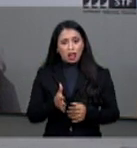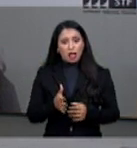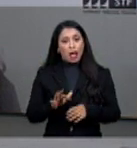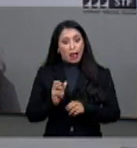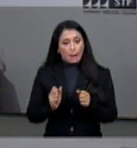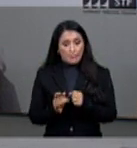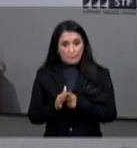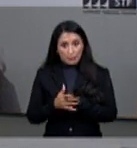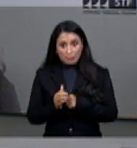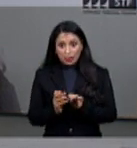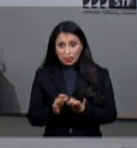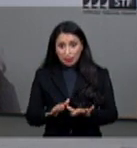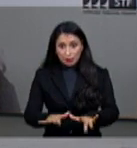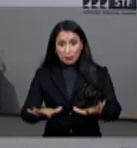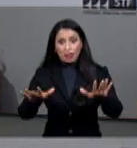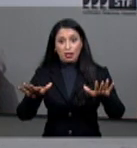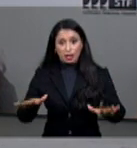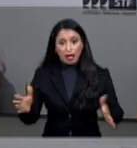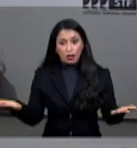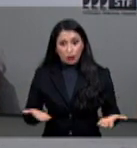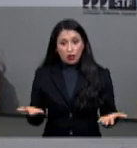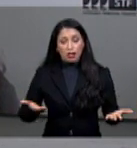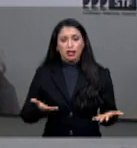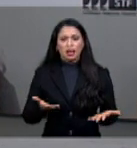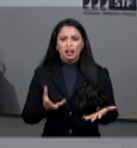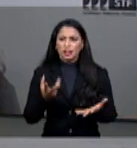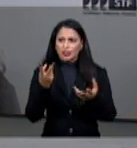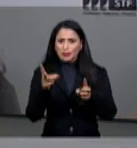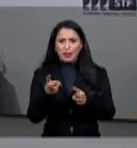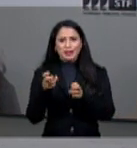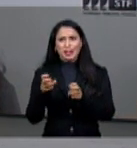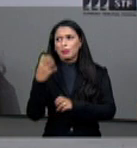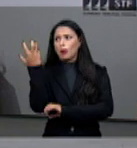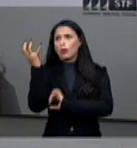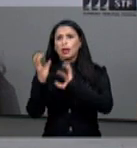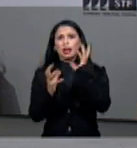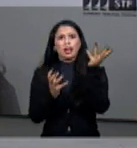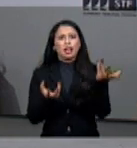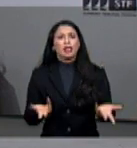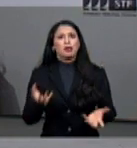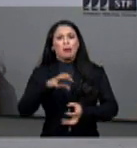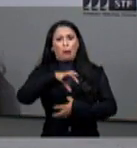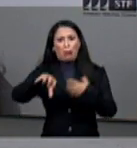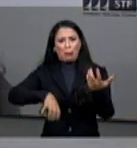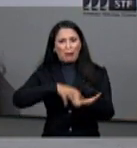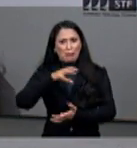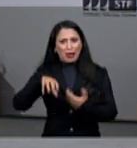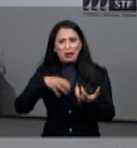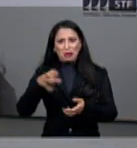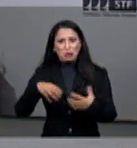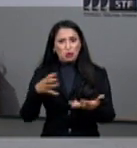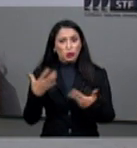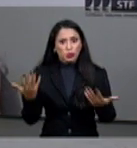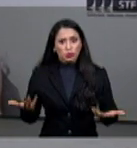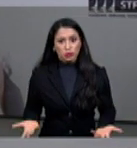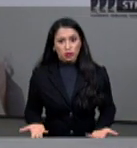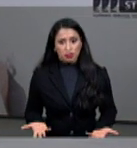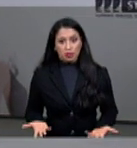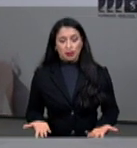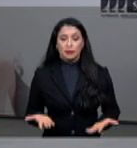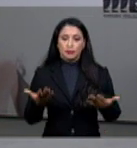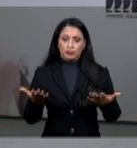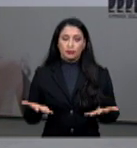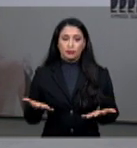de mudanças e de problemas decorrentes do desequilíbrio do clima, do meio ambiente, da desordem que está lá fora, né? Então,